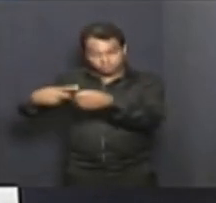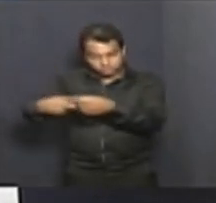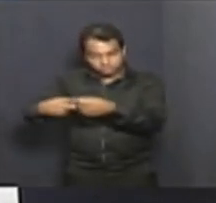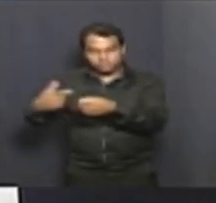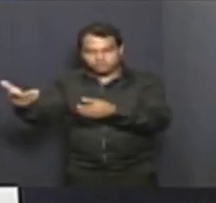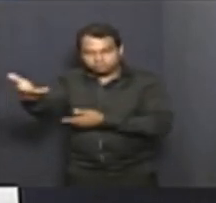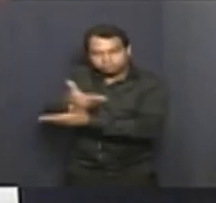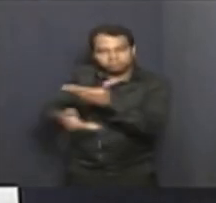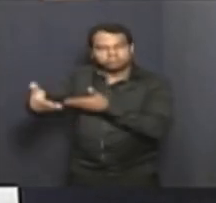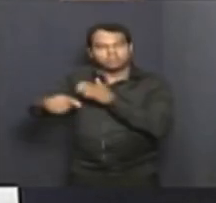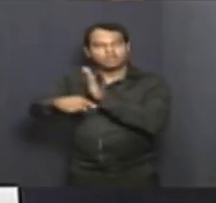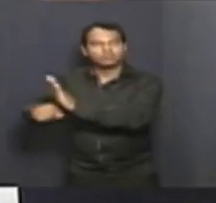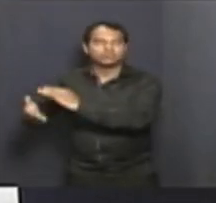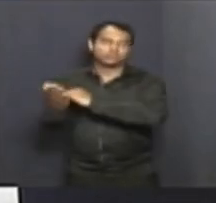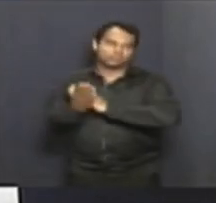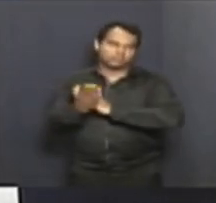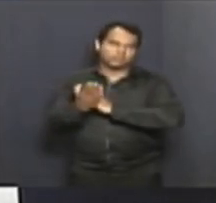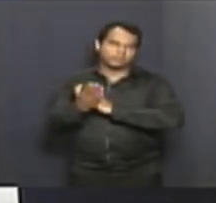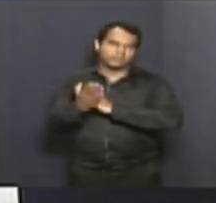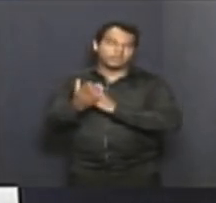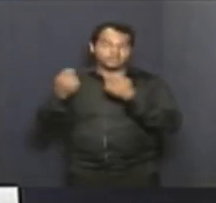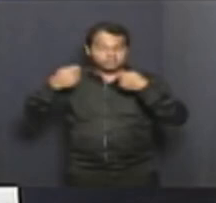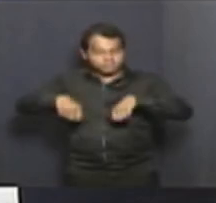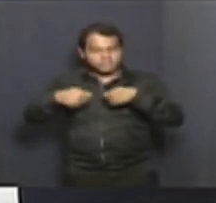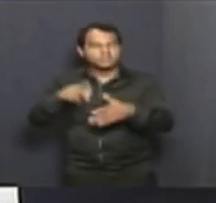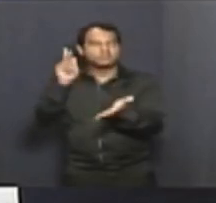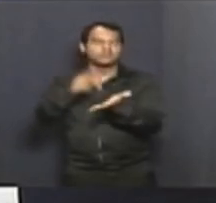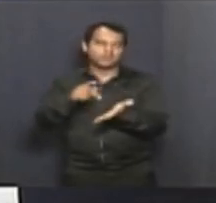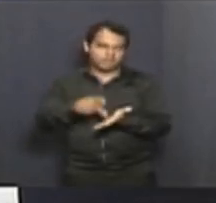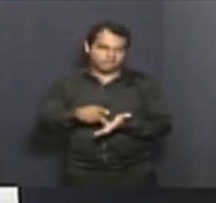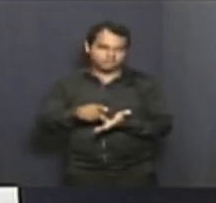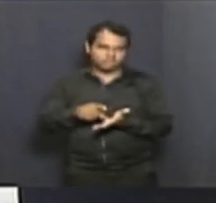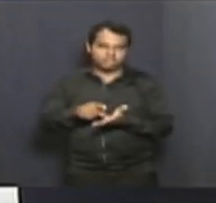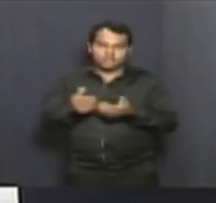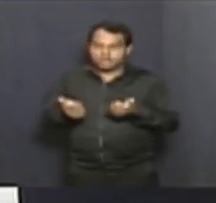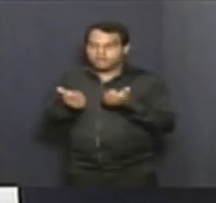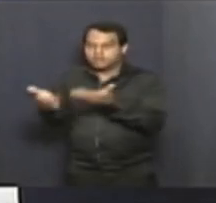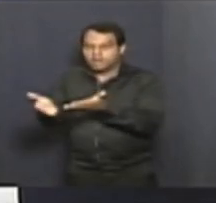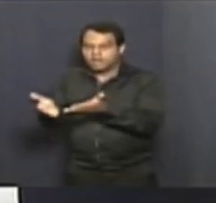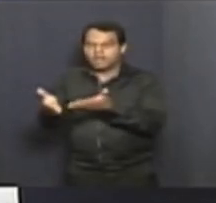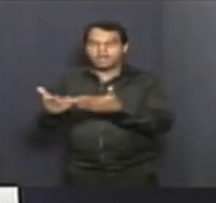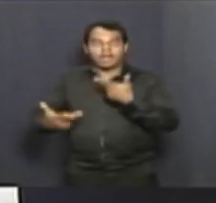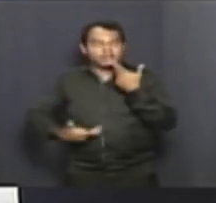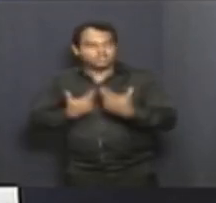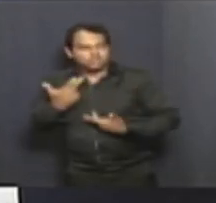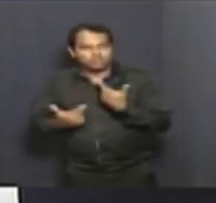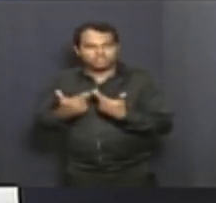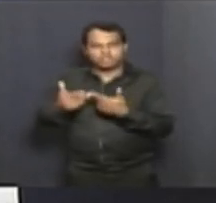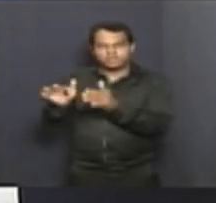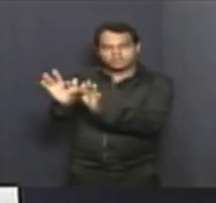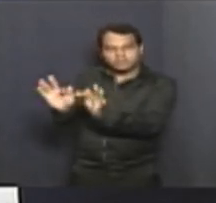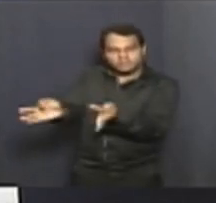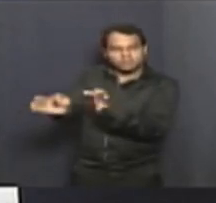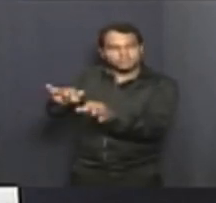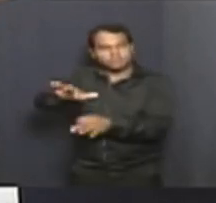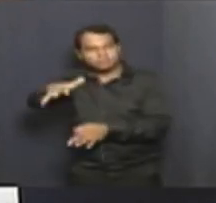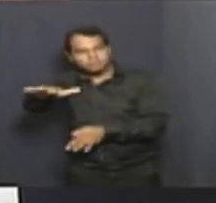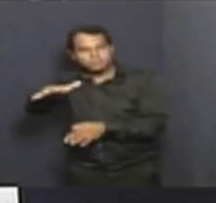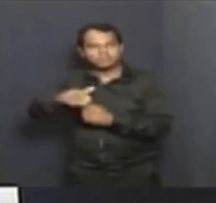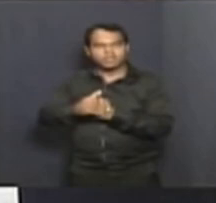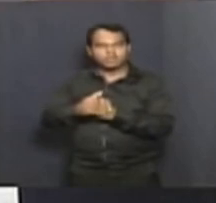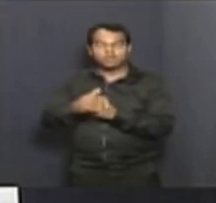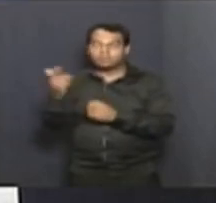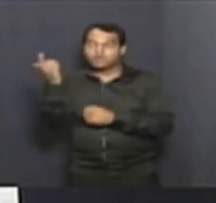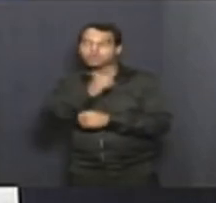tem nós temos que interiorizar efetivamente as cirurgias de média complexidade fazendo com que nós